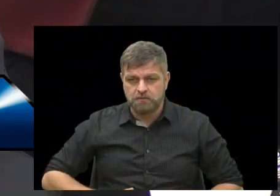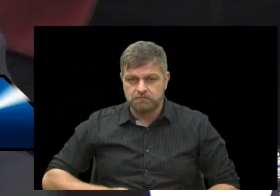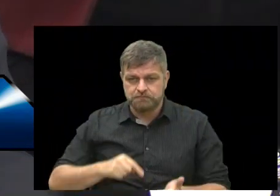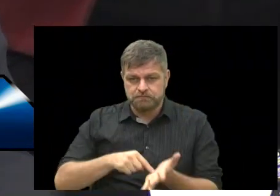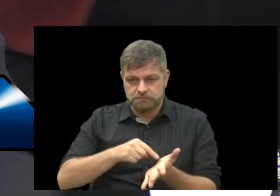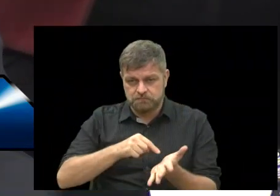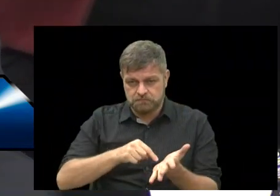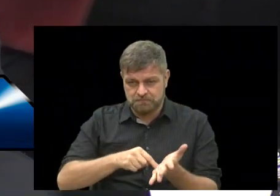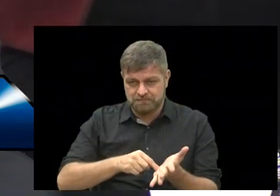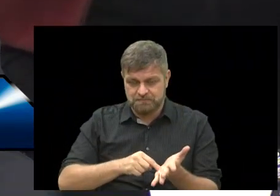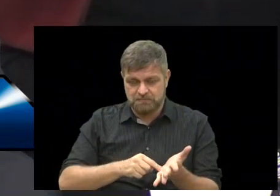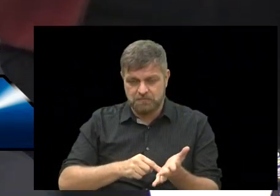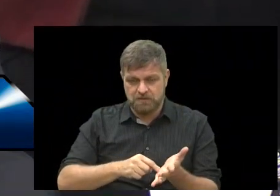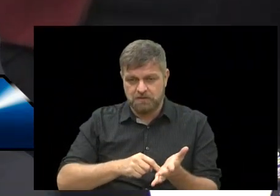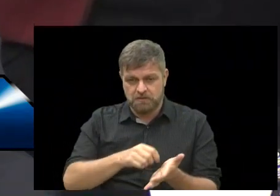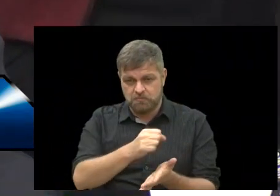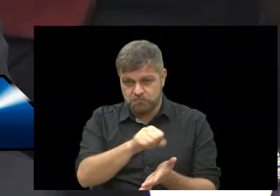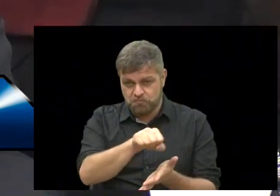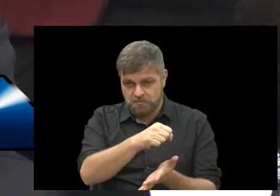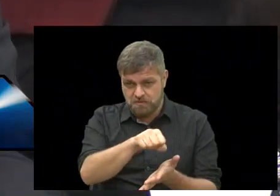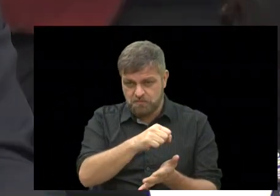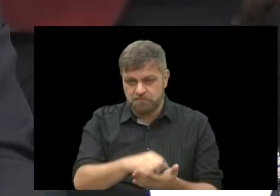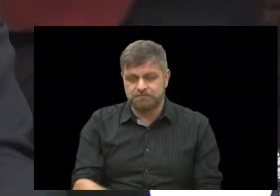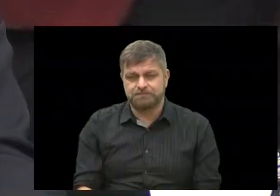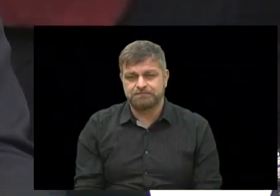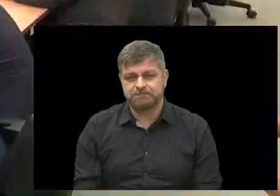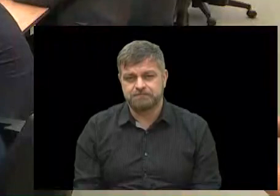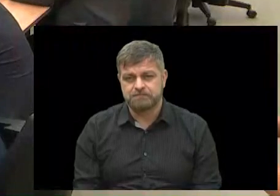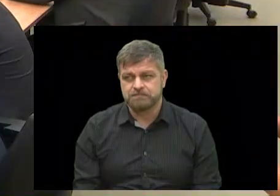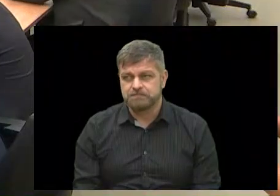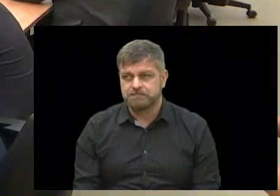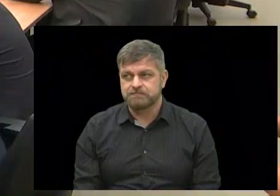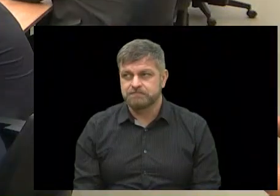votarão não. Em votação.